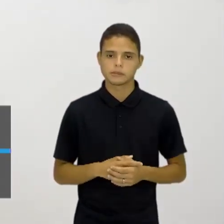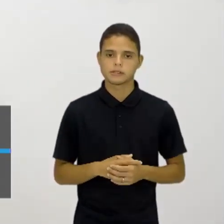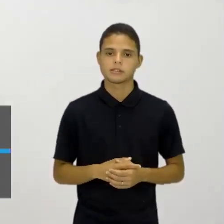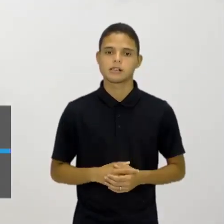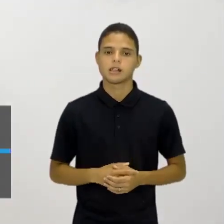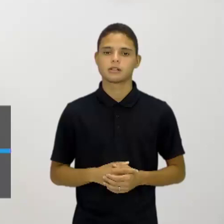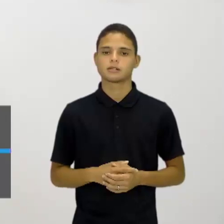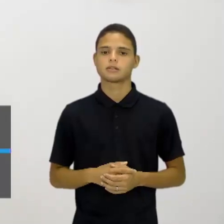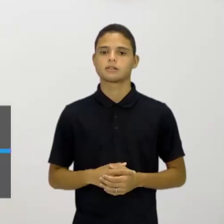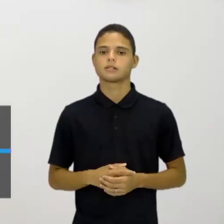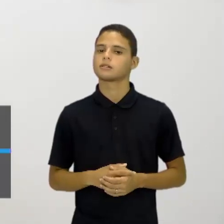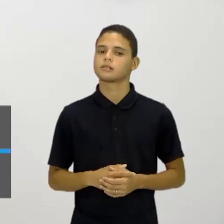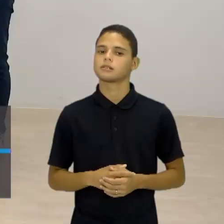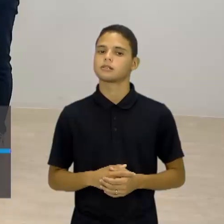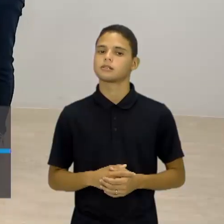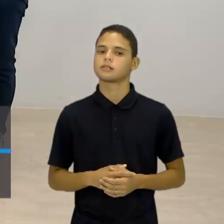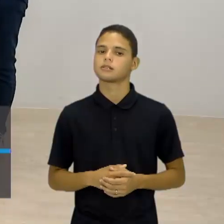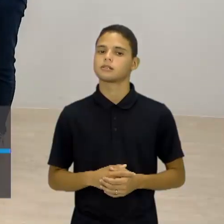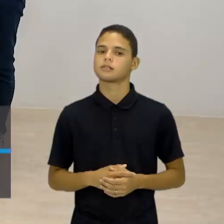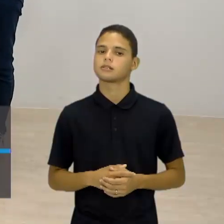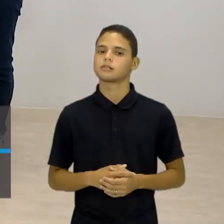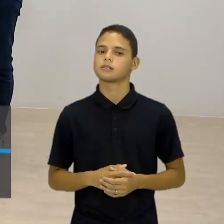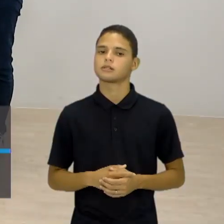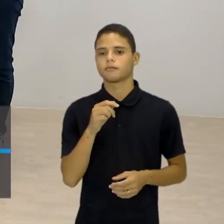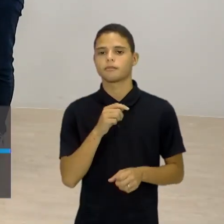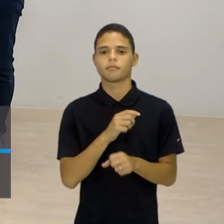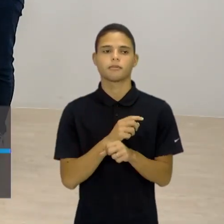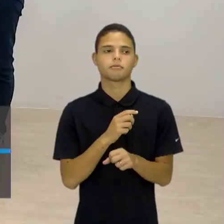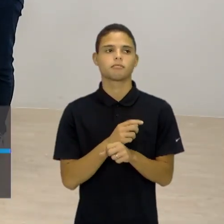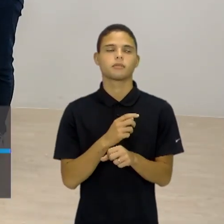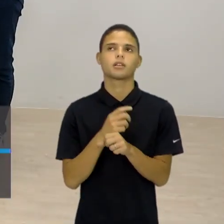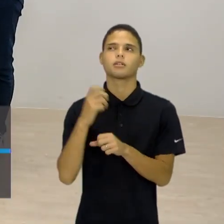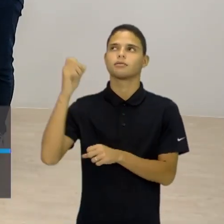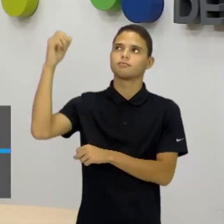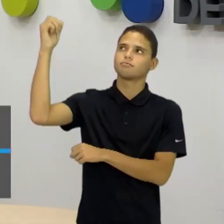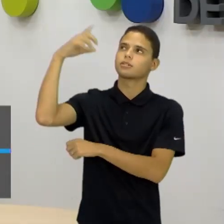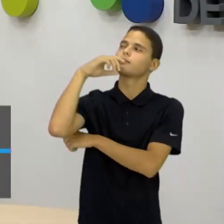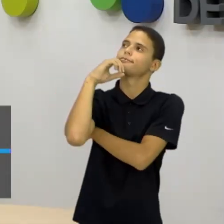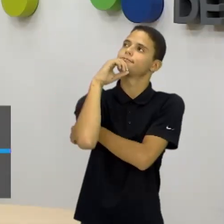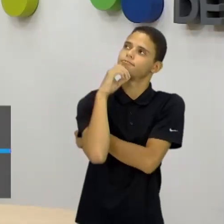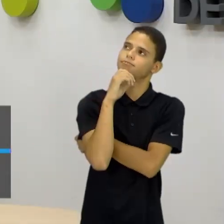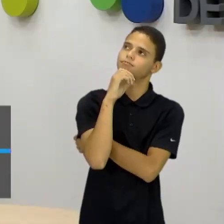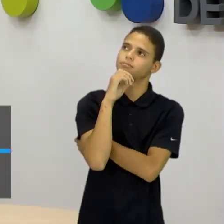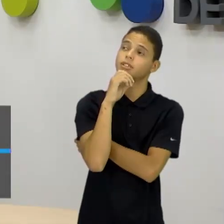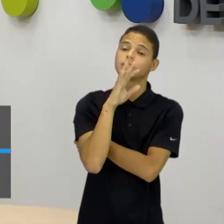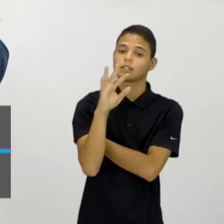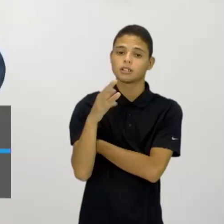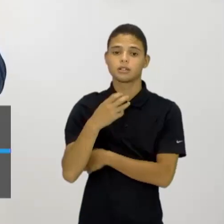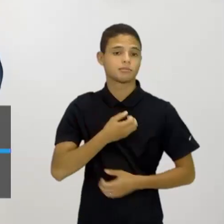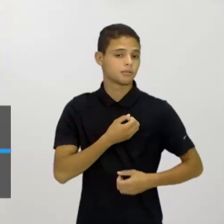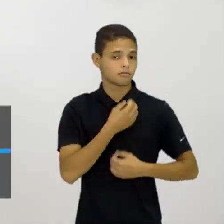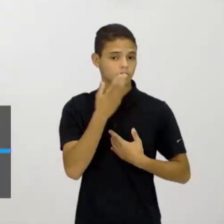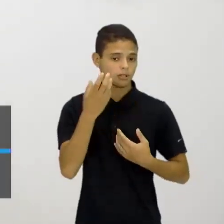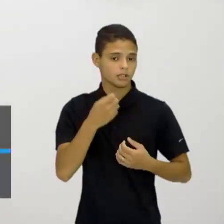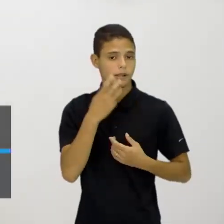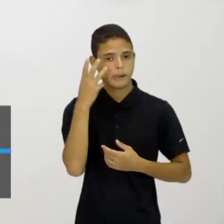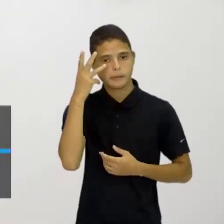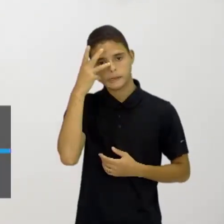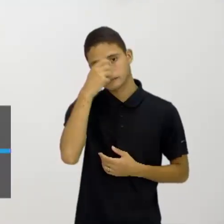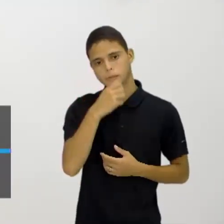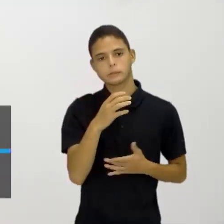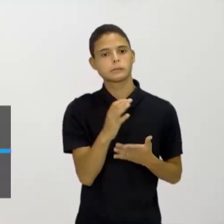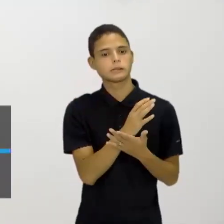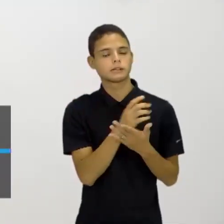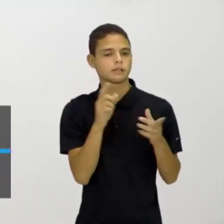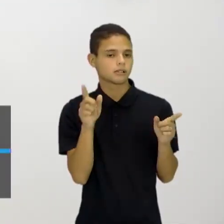ele mas eu não sei falar assim eu vou esperar o aparecer do Sol é meio esquisito né então é mais poético talvez mais bonito inclusive para